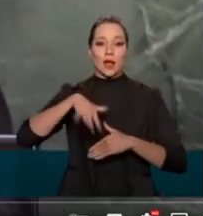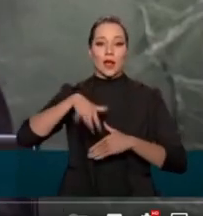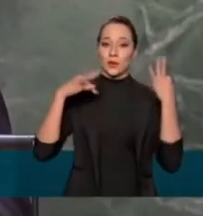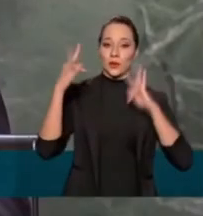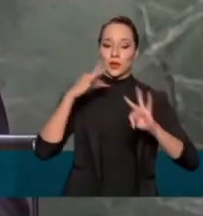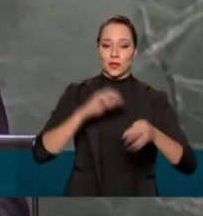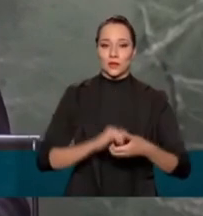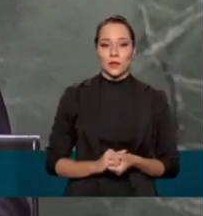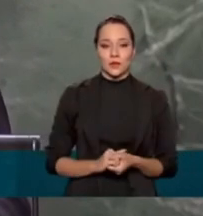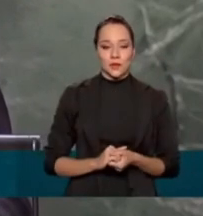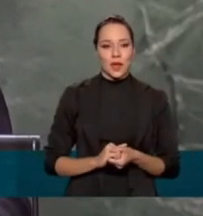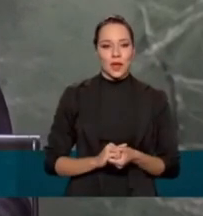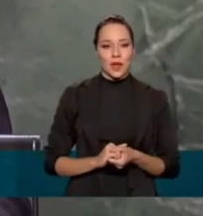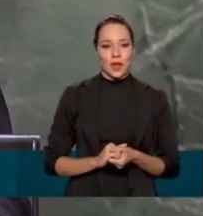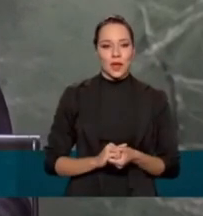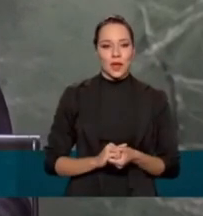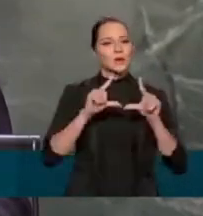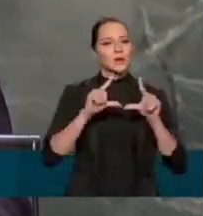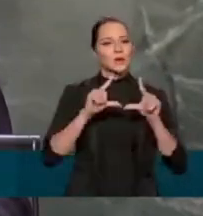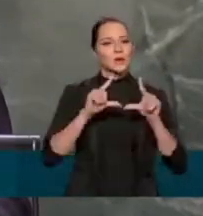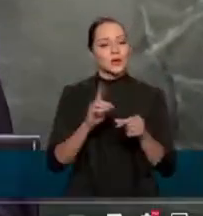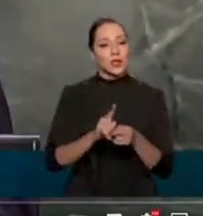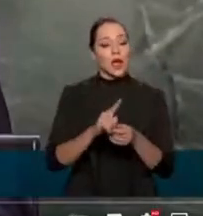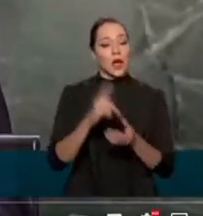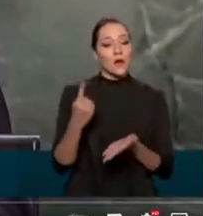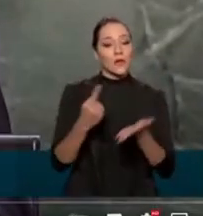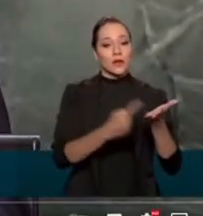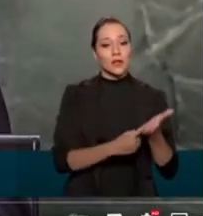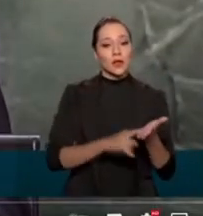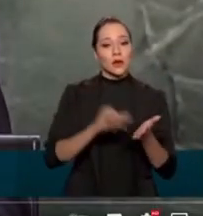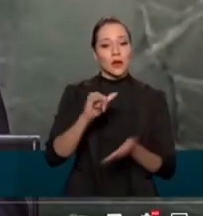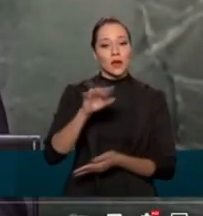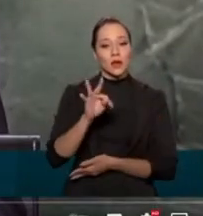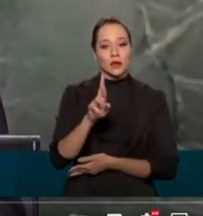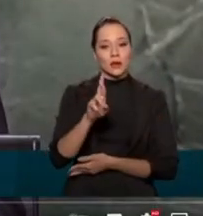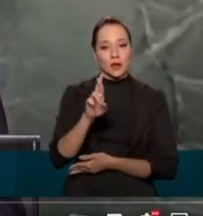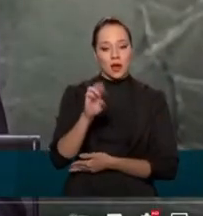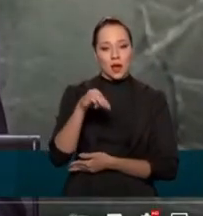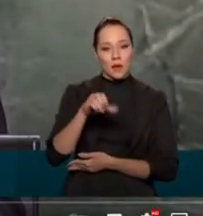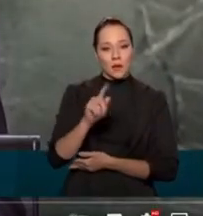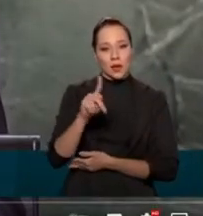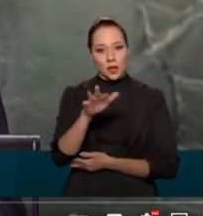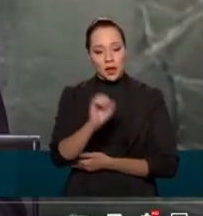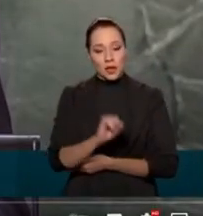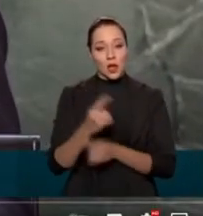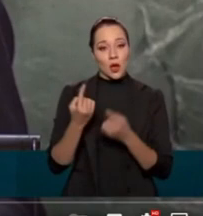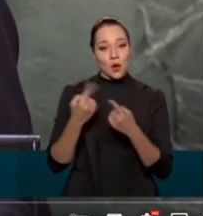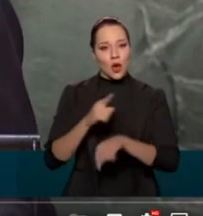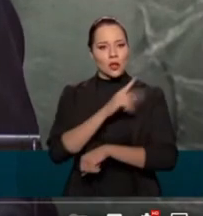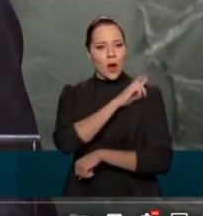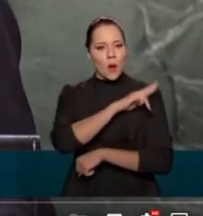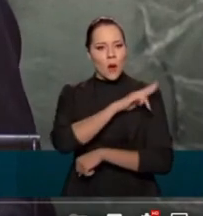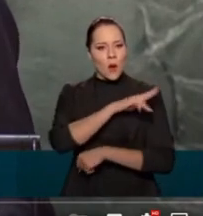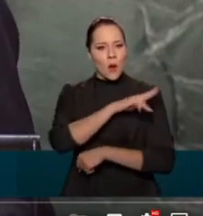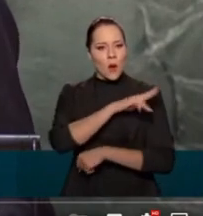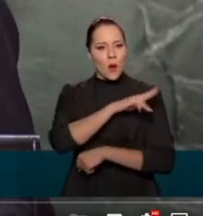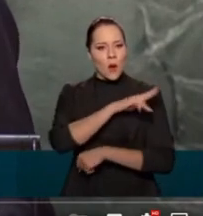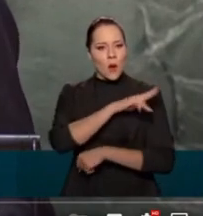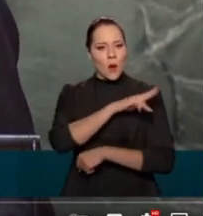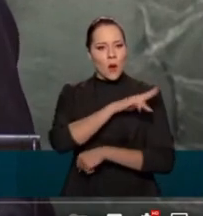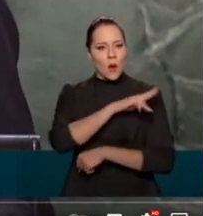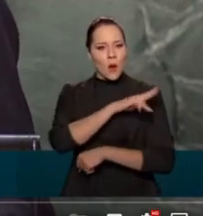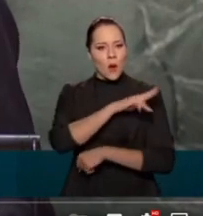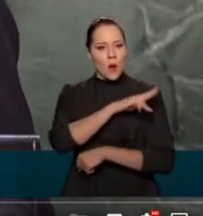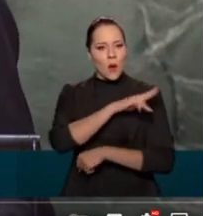e ratificamos a convenção interamericana contra o racismo e formas correlatas de intolerância